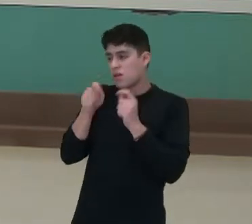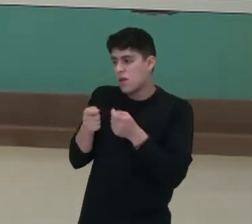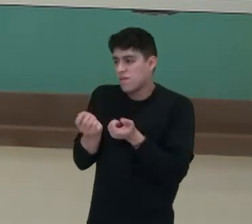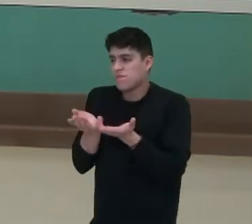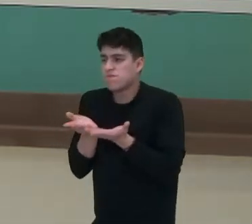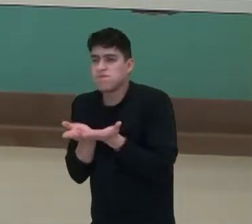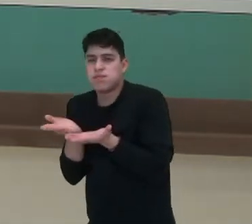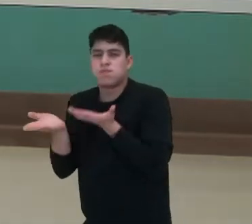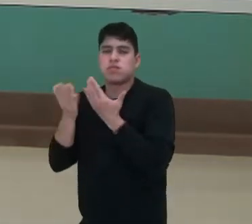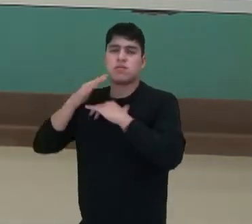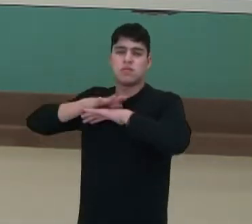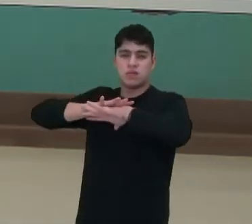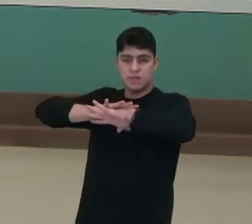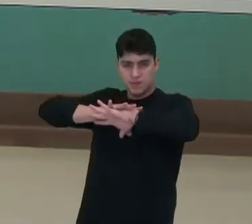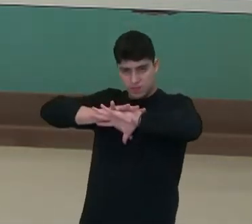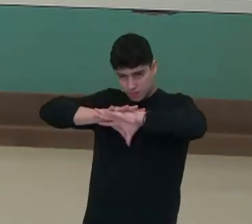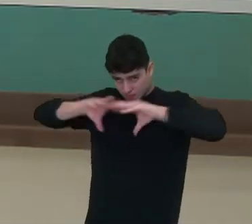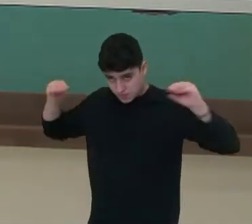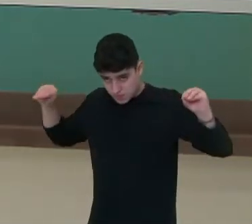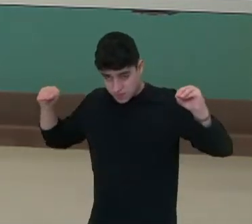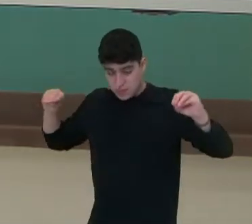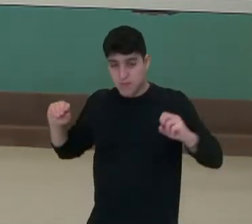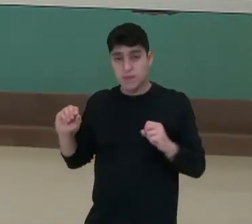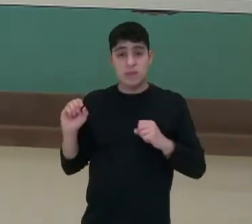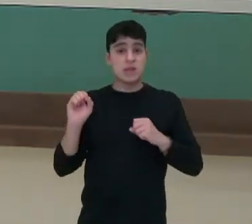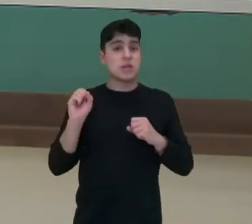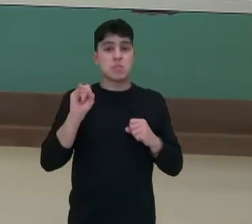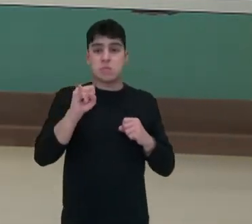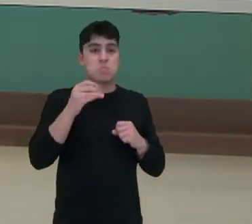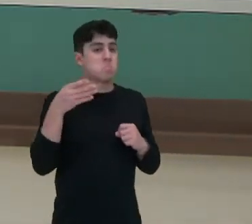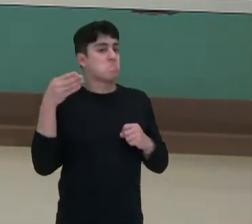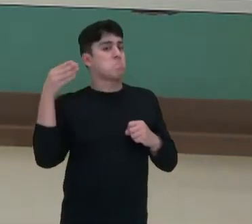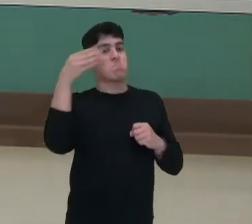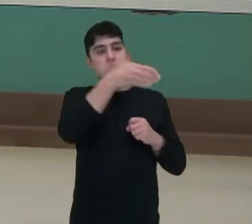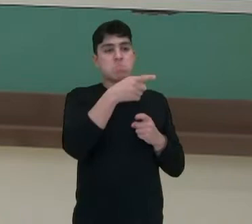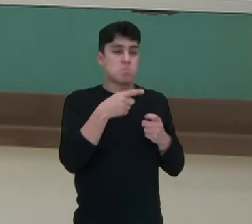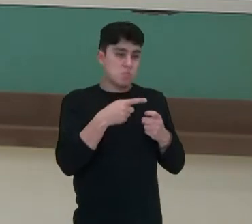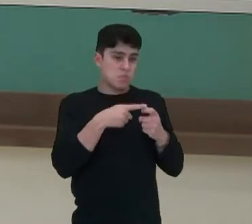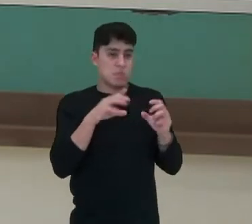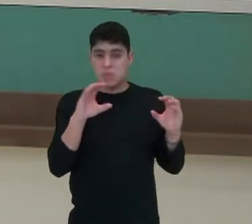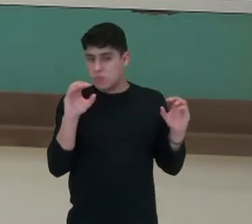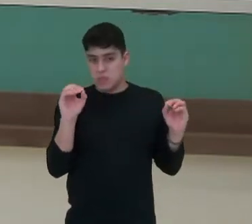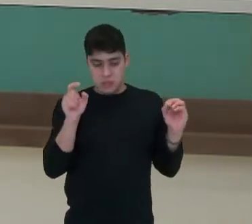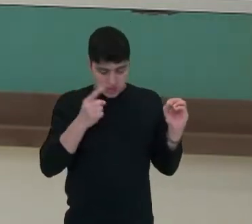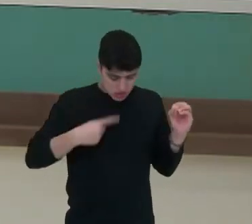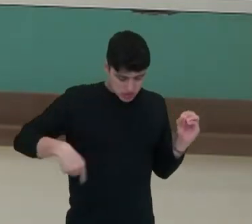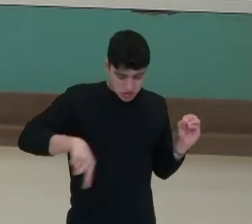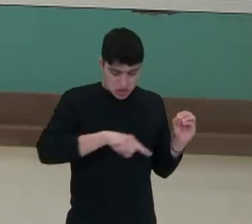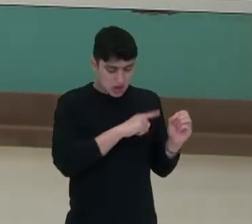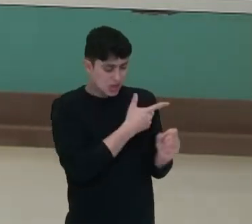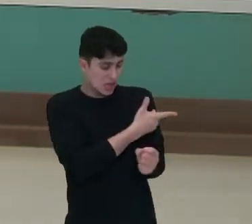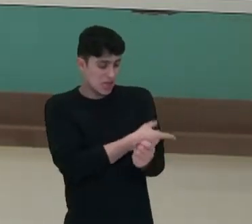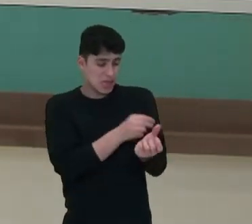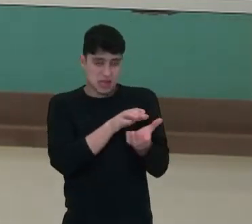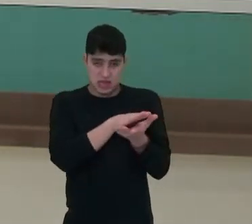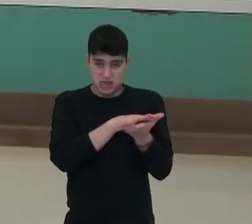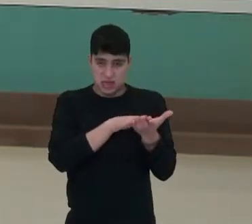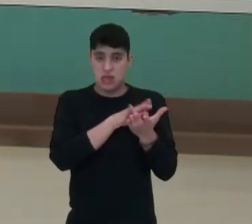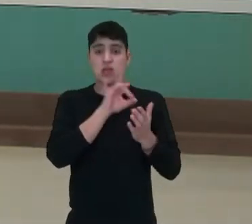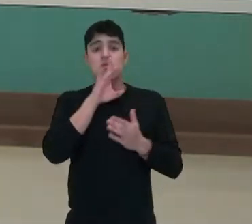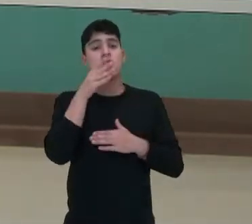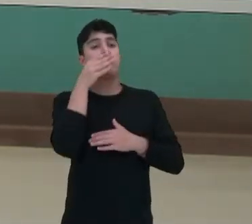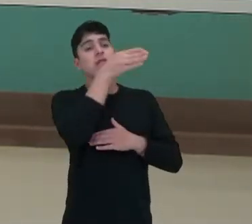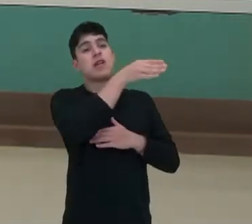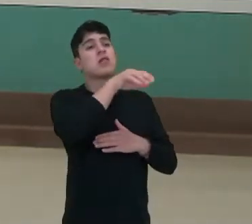e curada. Quando nós não vamos ao médico, a gente não faz exames e só vai quando estamos